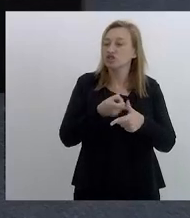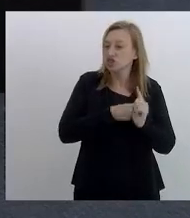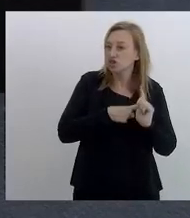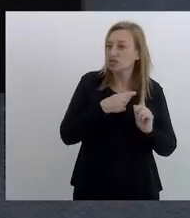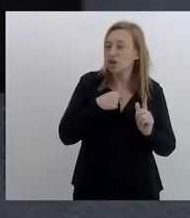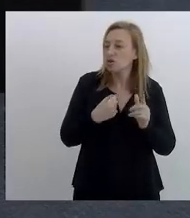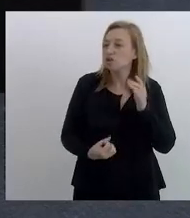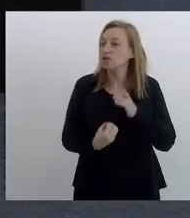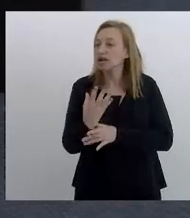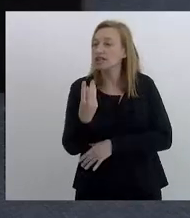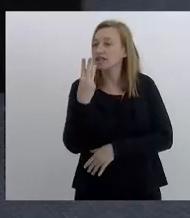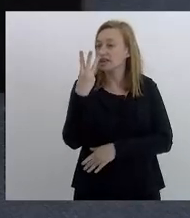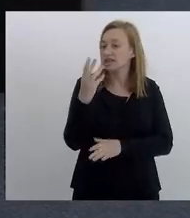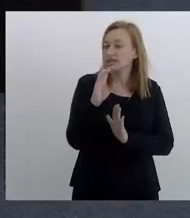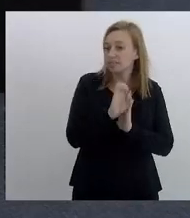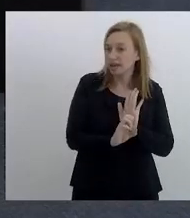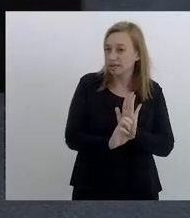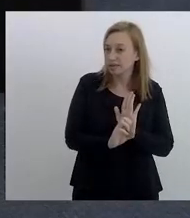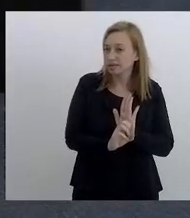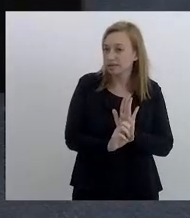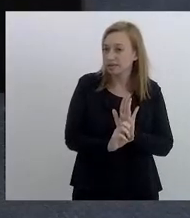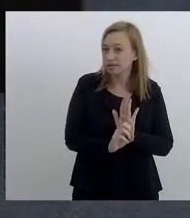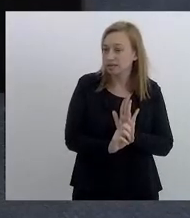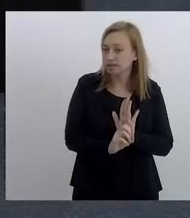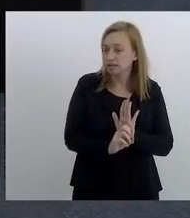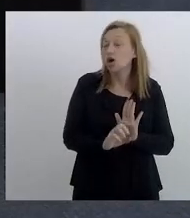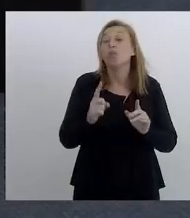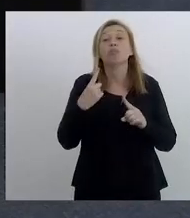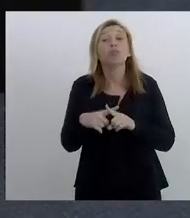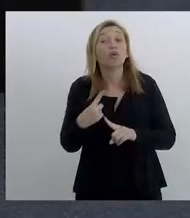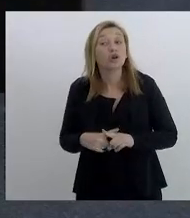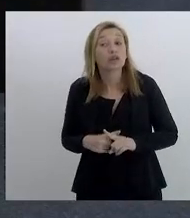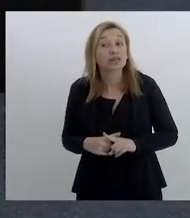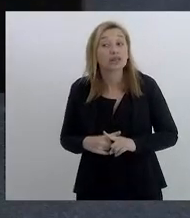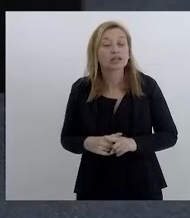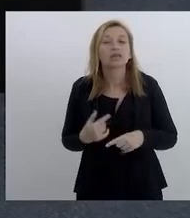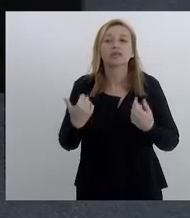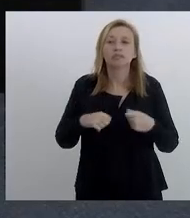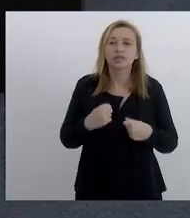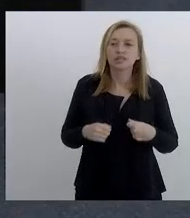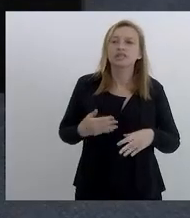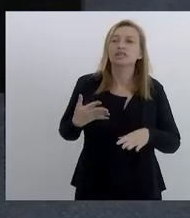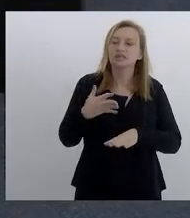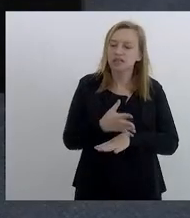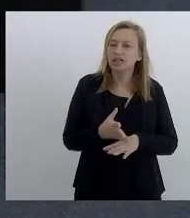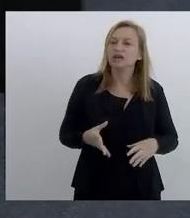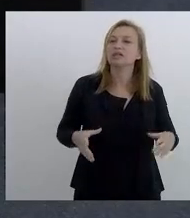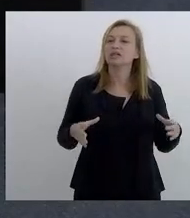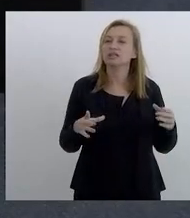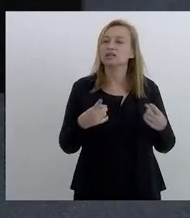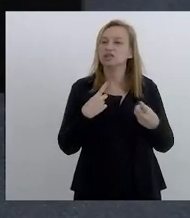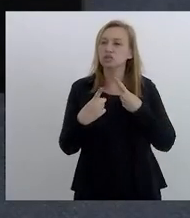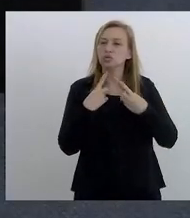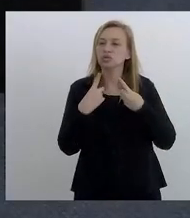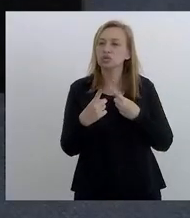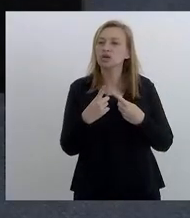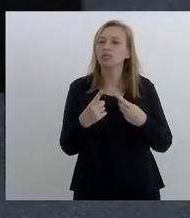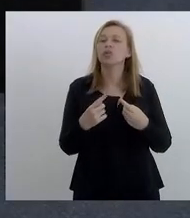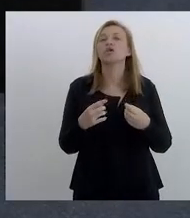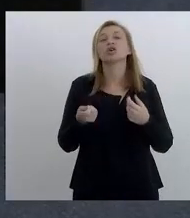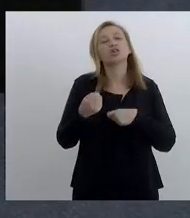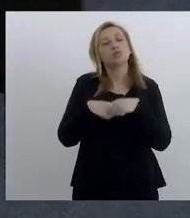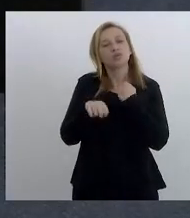produzi 3 emendas. Por quê? Tem que entrar nesse pacote, a gente